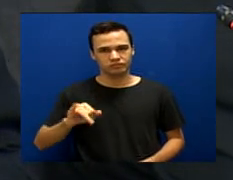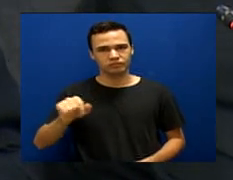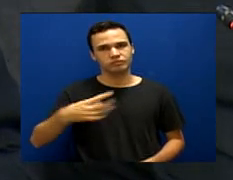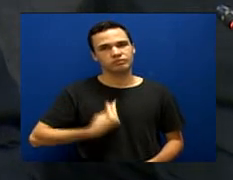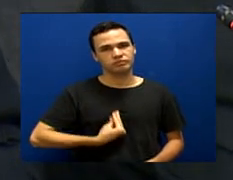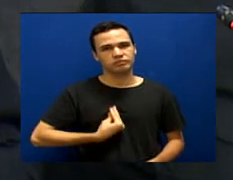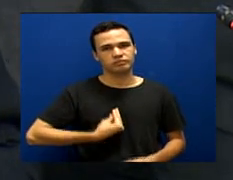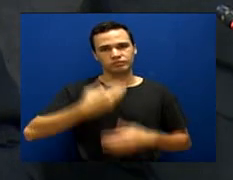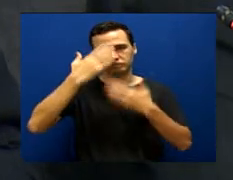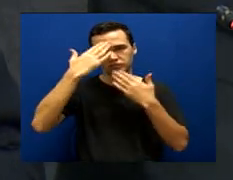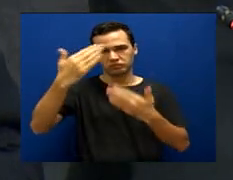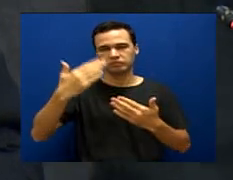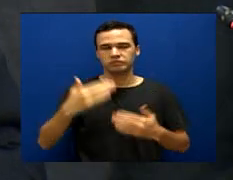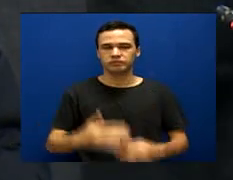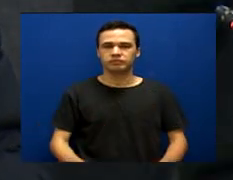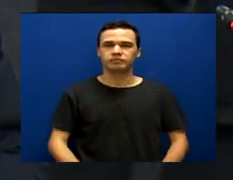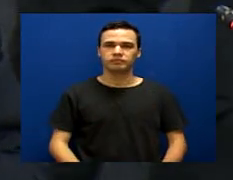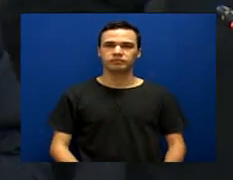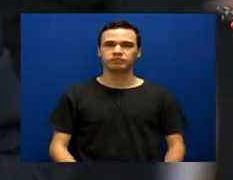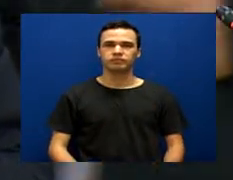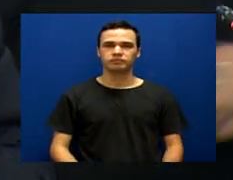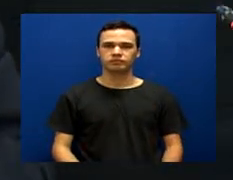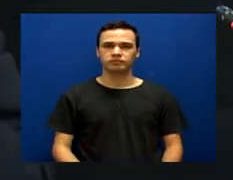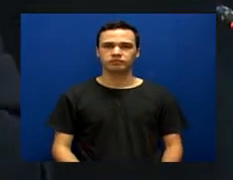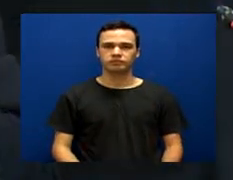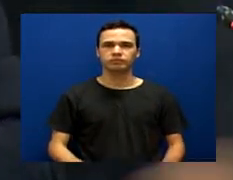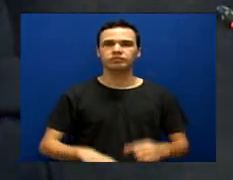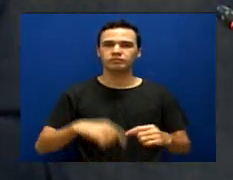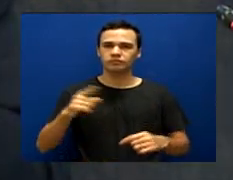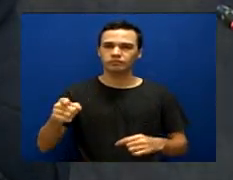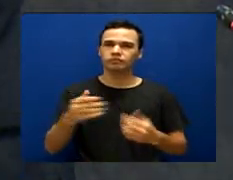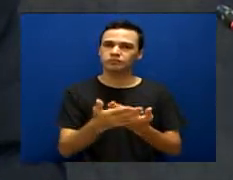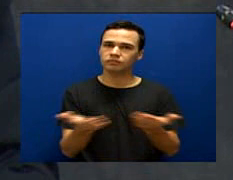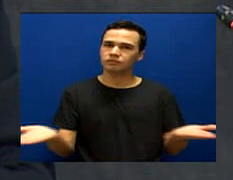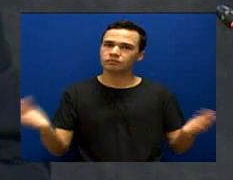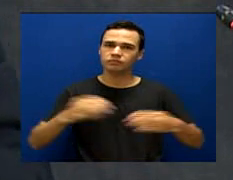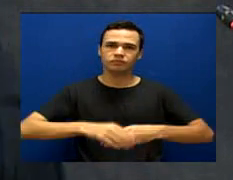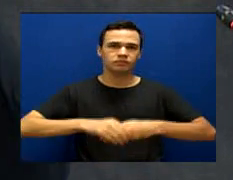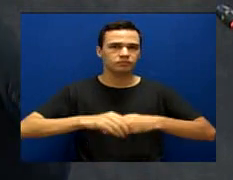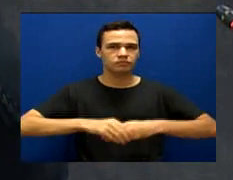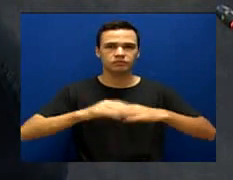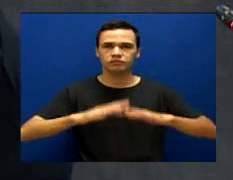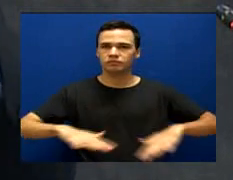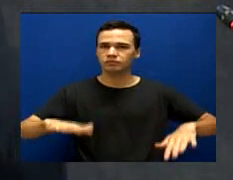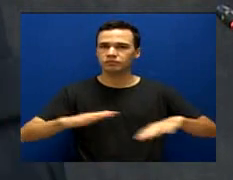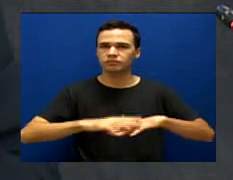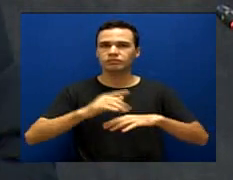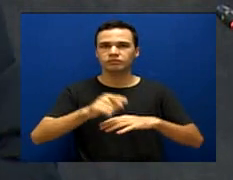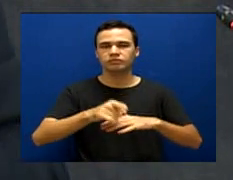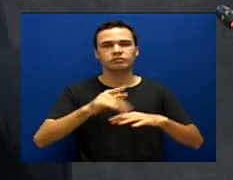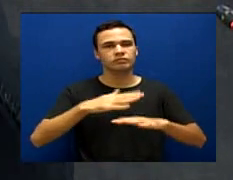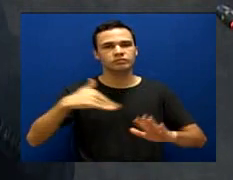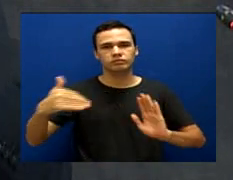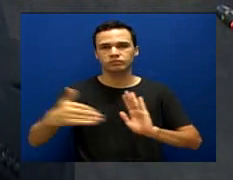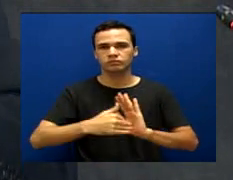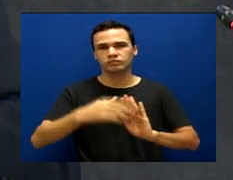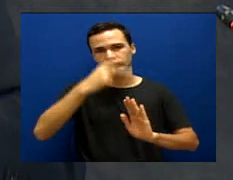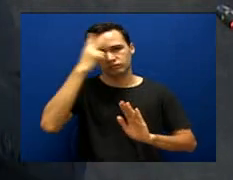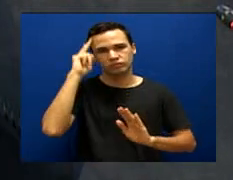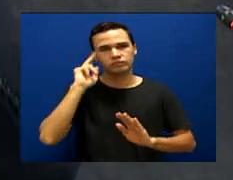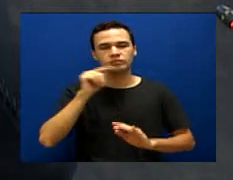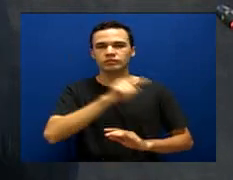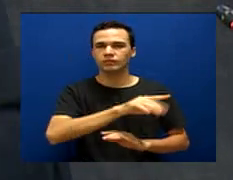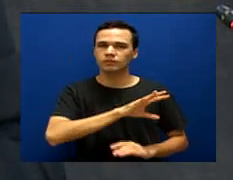tê-la aqui conosco, viu, Tânia? Obrigado pela presença, querida. E na pessoa de vocês, cumprimento todas as pessoas, em especial todas as pessoas